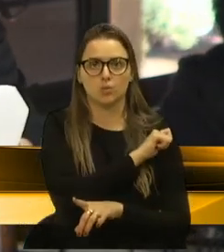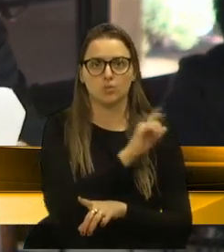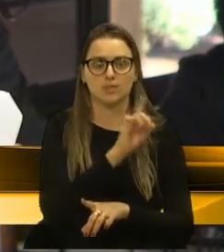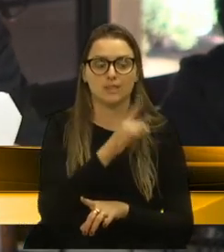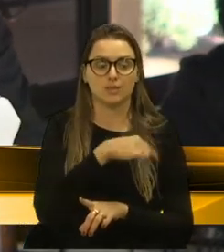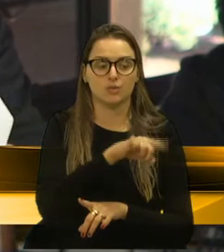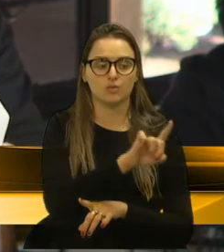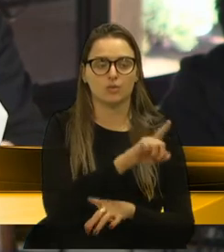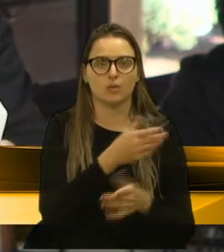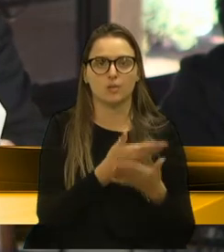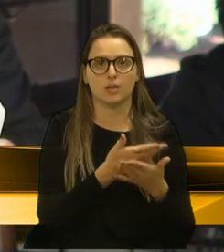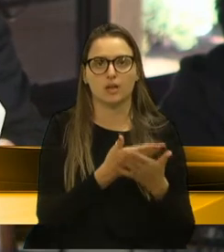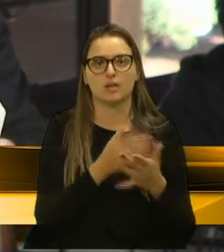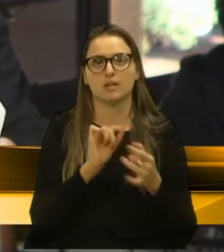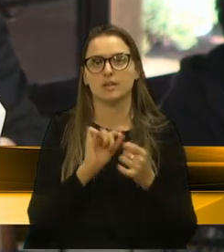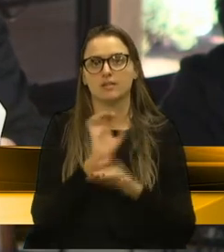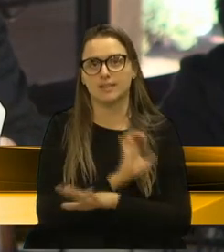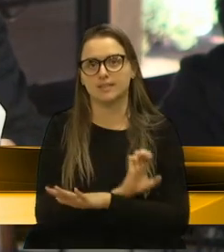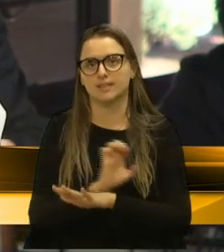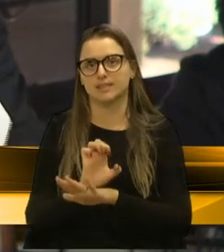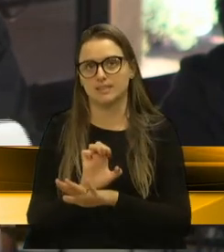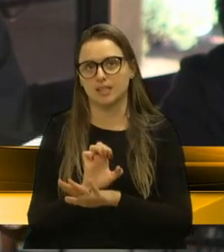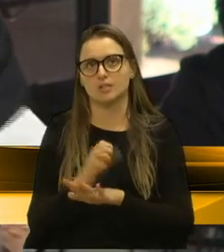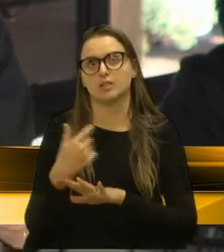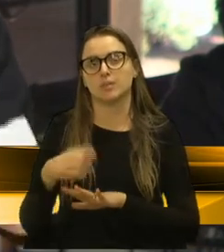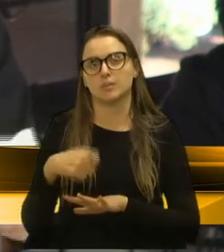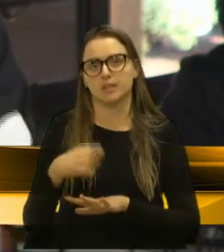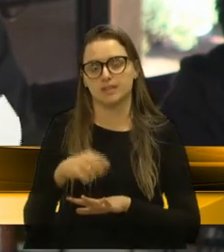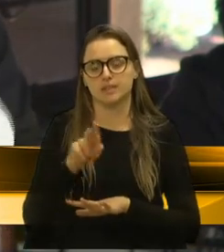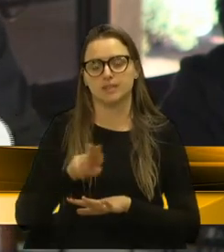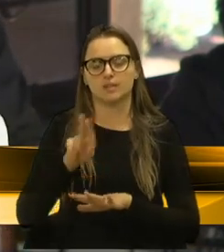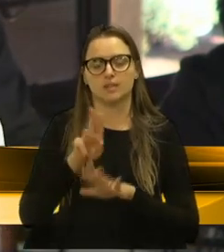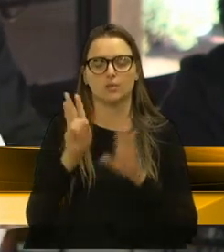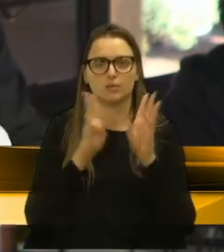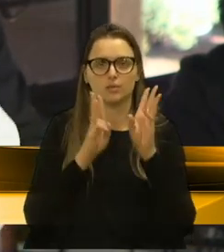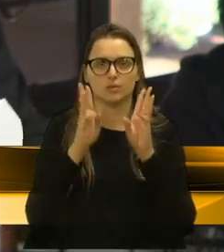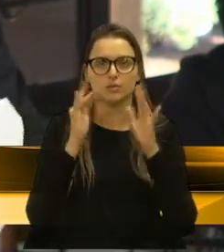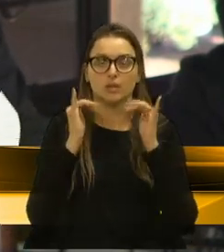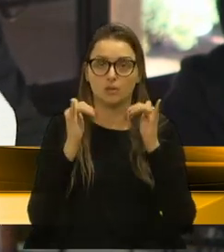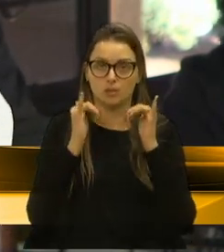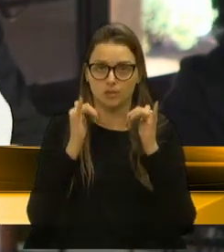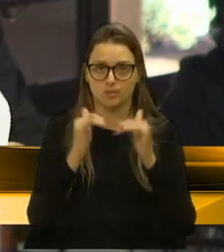aula, fazem estágio e precisam do transporte coletivo.